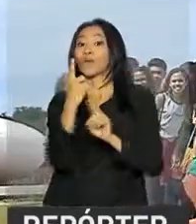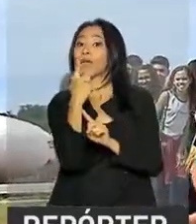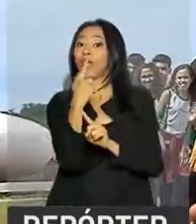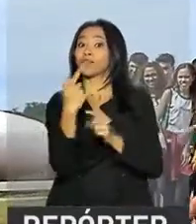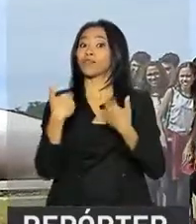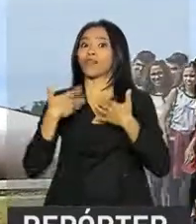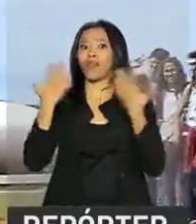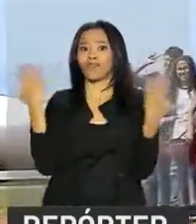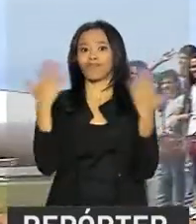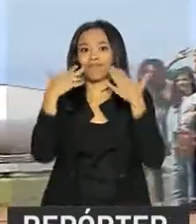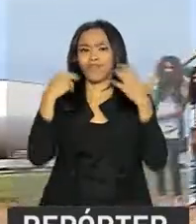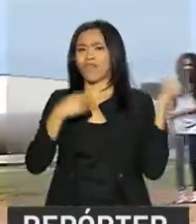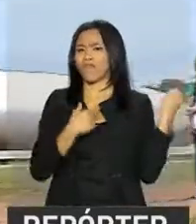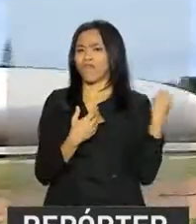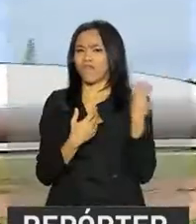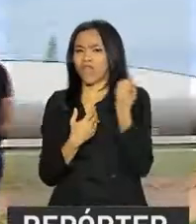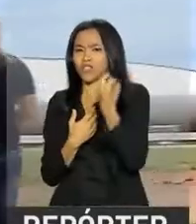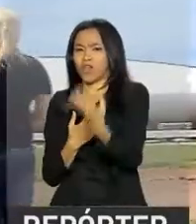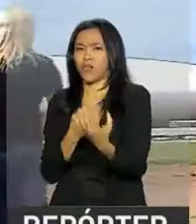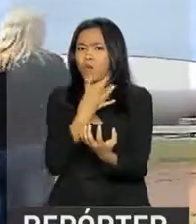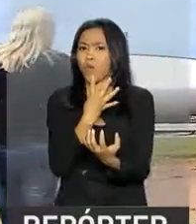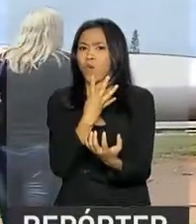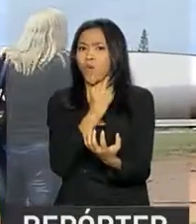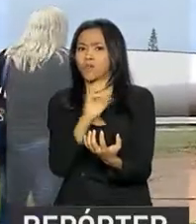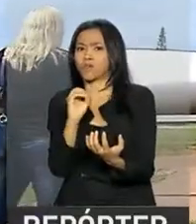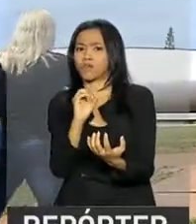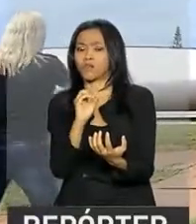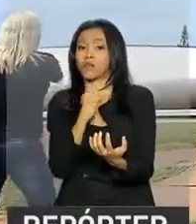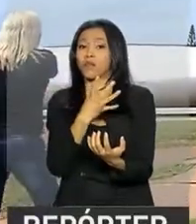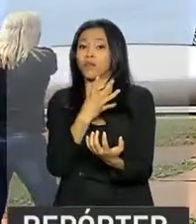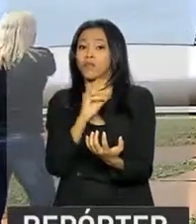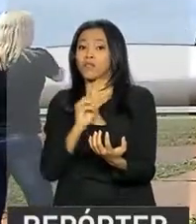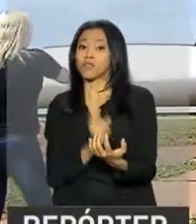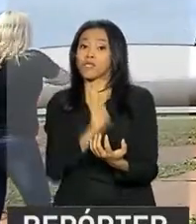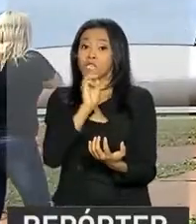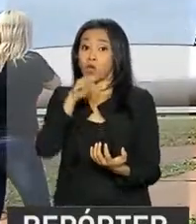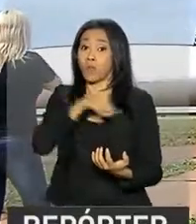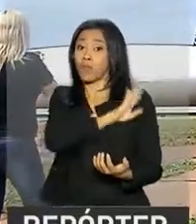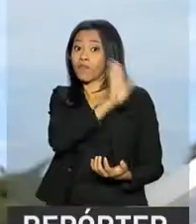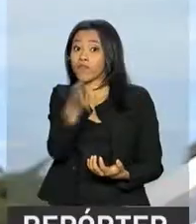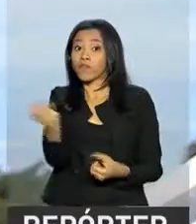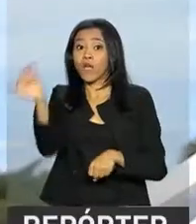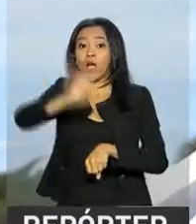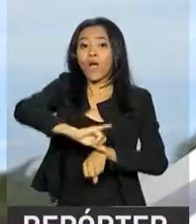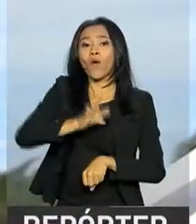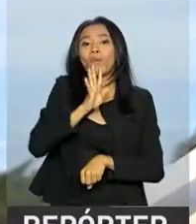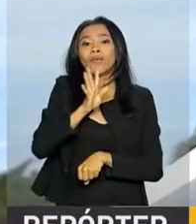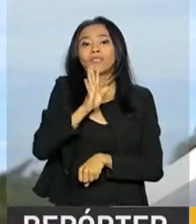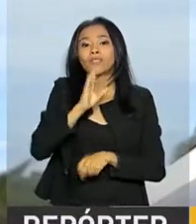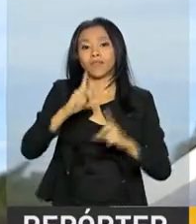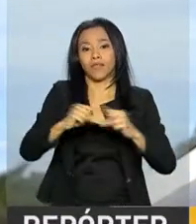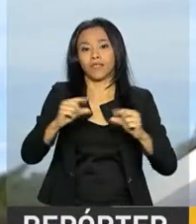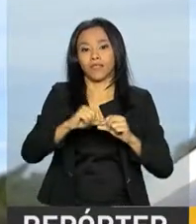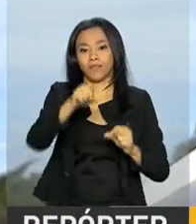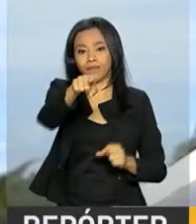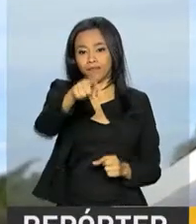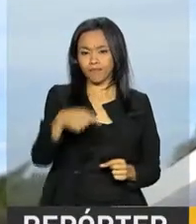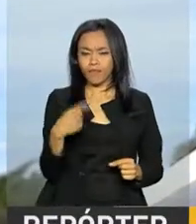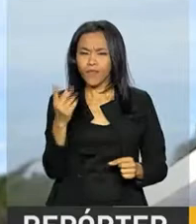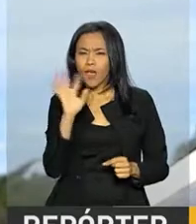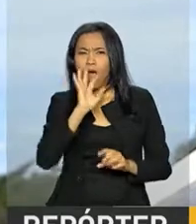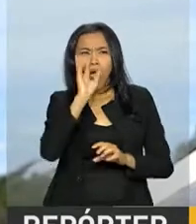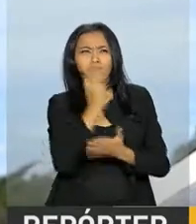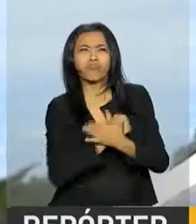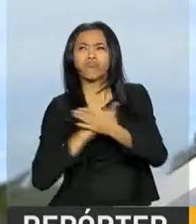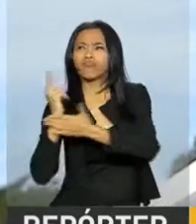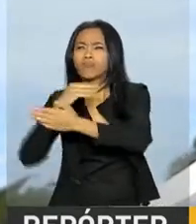viajaram cerca de 400 quilômetros para conhecer a capital do país a arquitetura do oscar nenhuma é bom diz conhecer